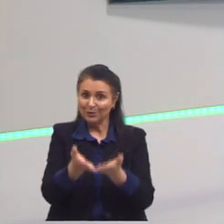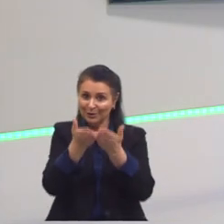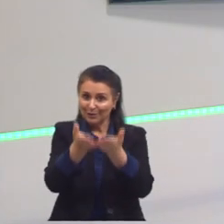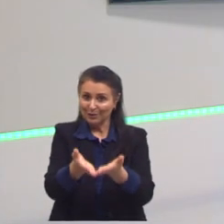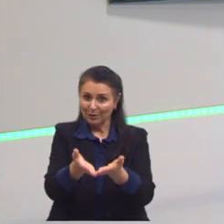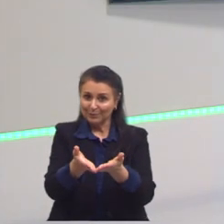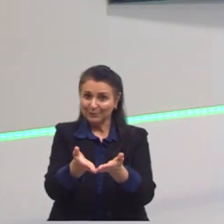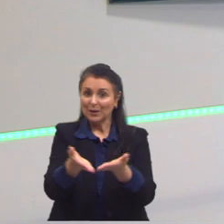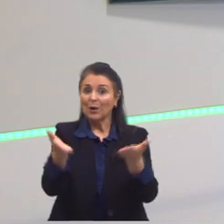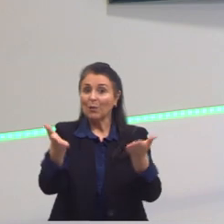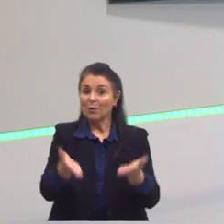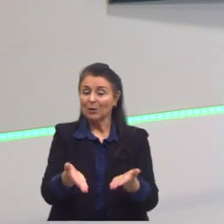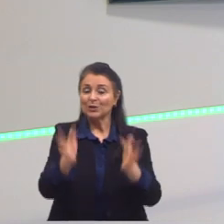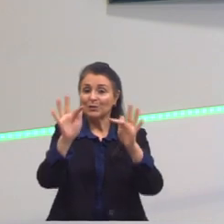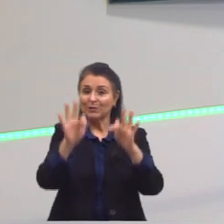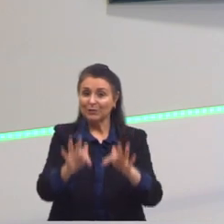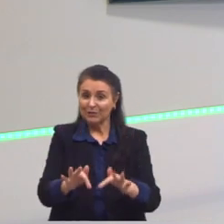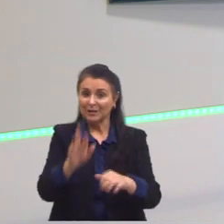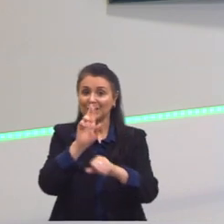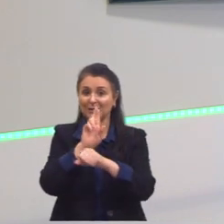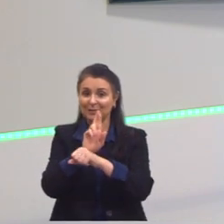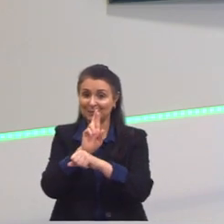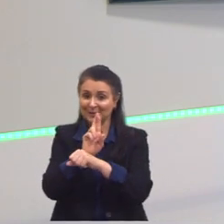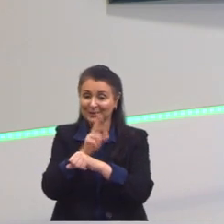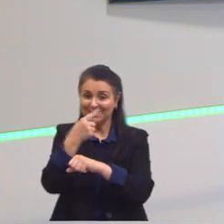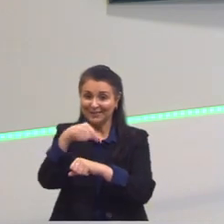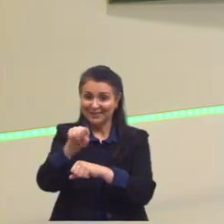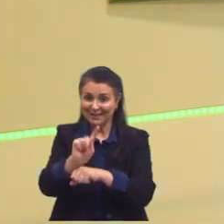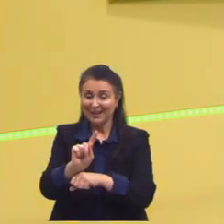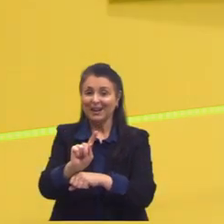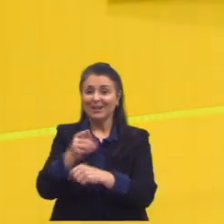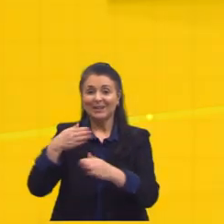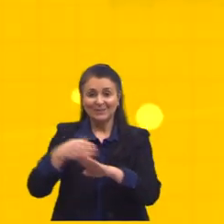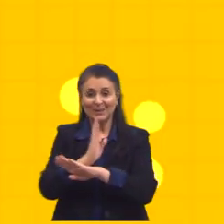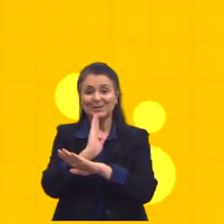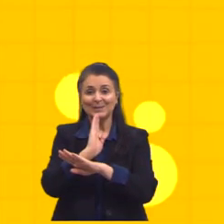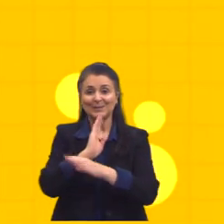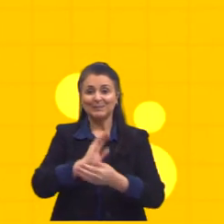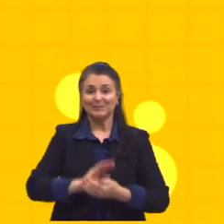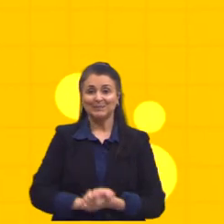fica por aqui espero vocês na próxima aula e partiu passar um